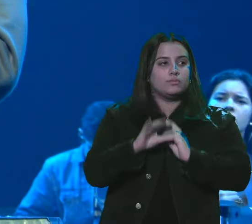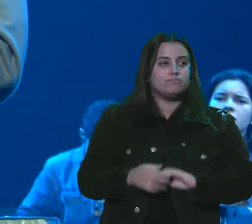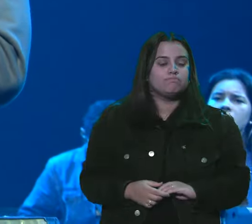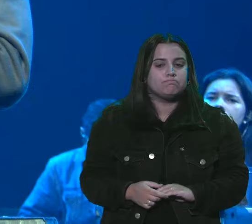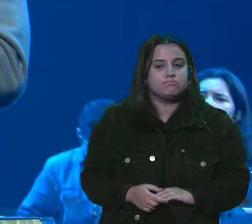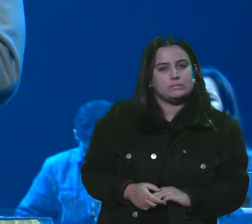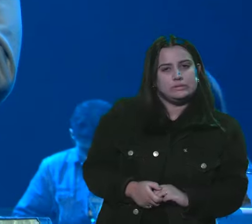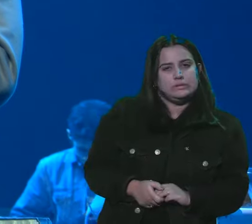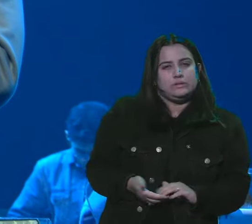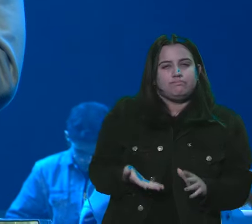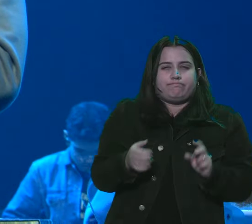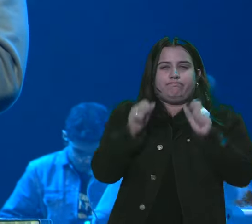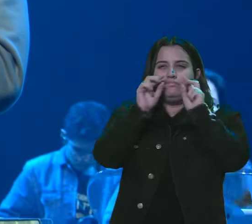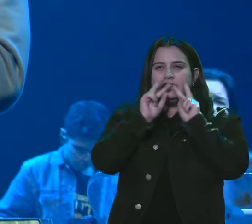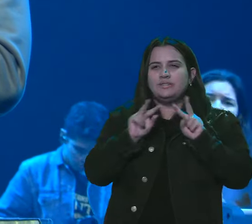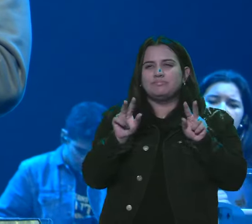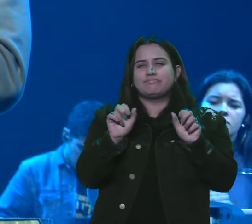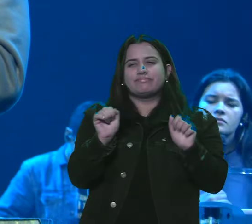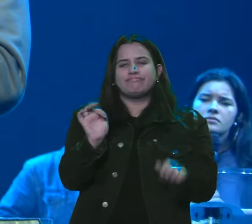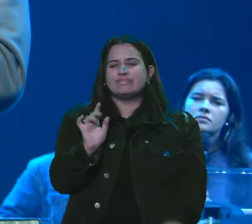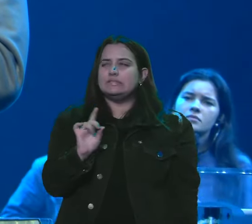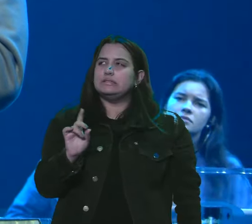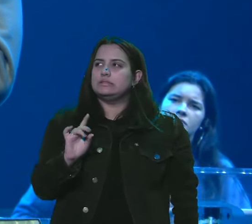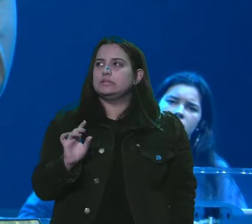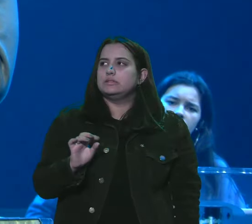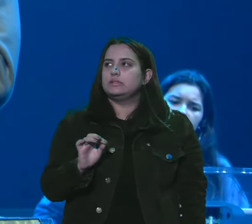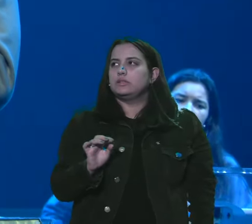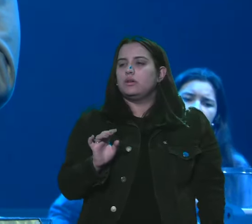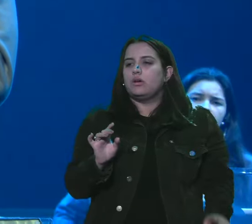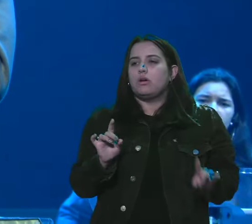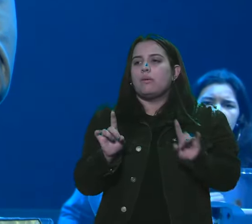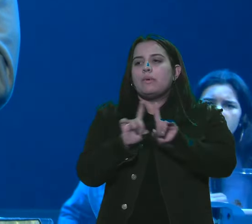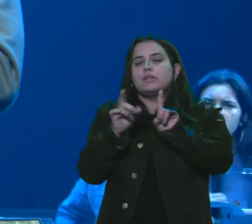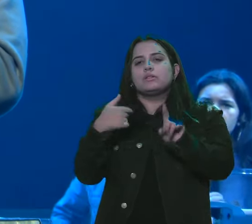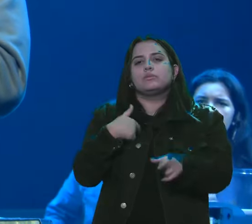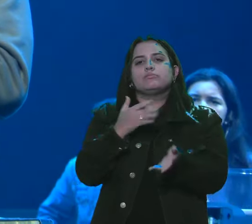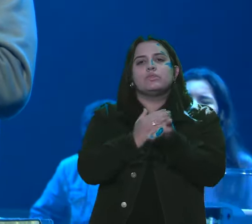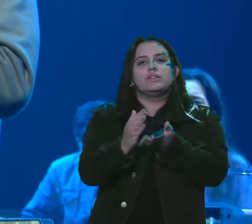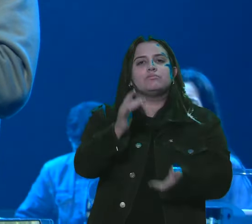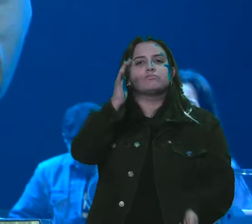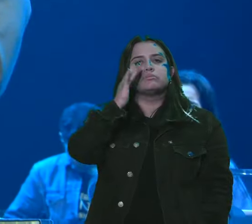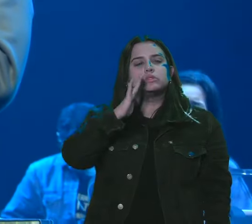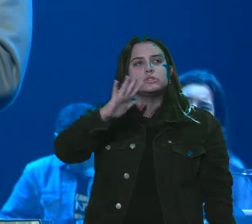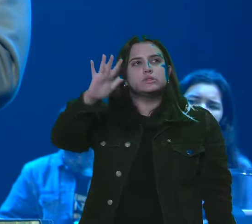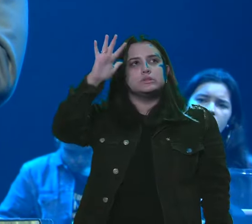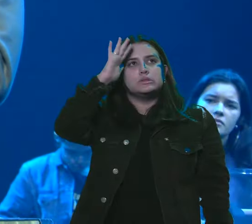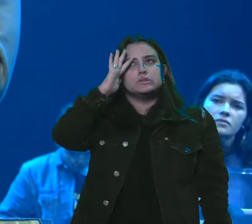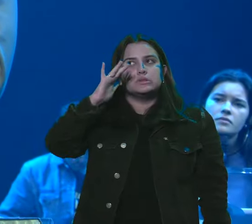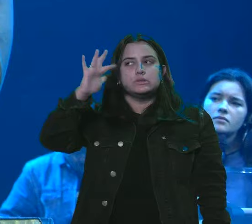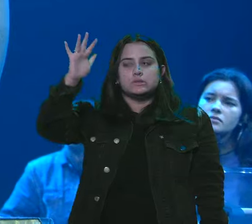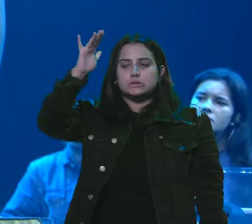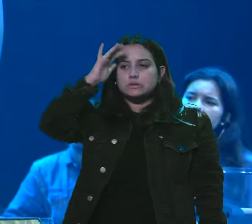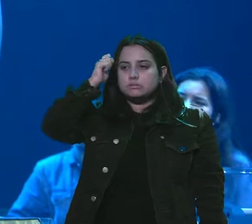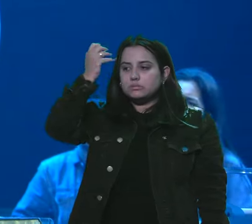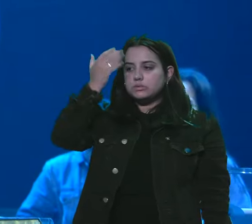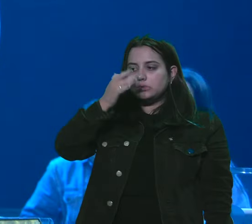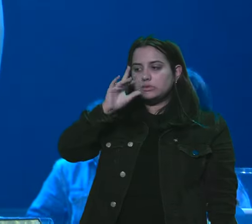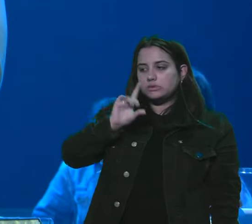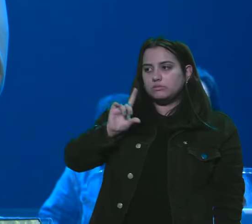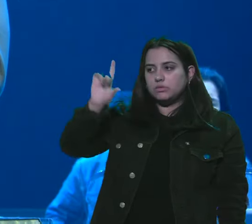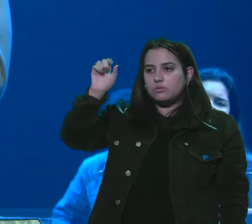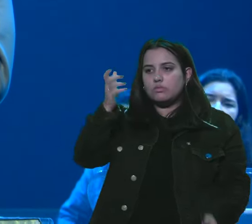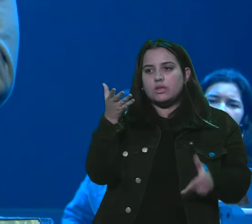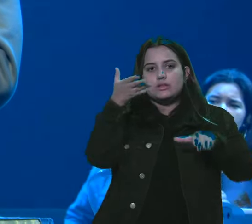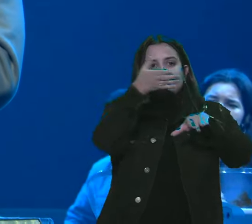não foi uma visão de Deus. Eu comecei a imaginar a presença de Deus entrando na sua